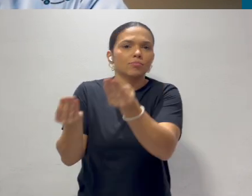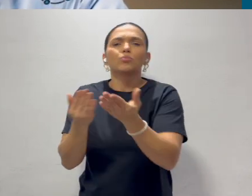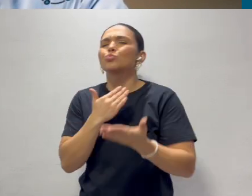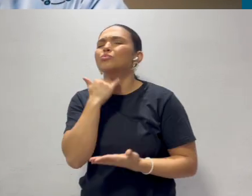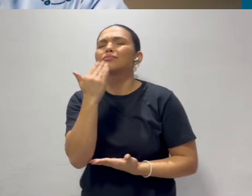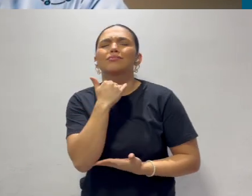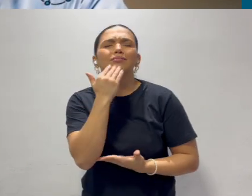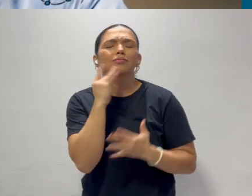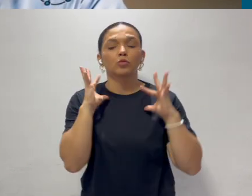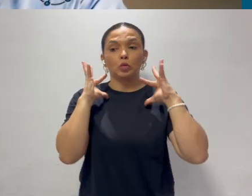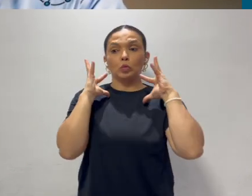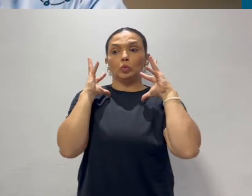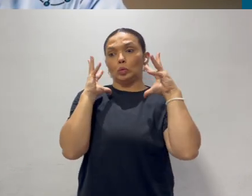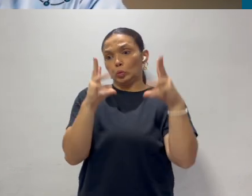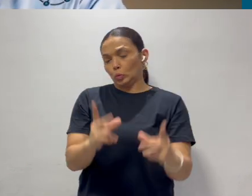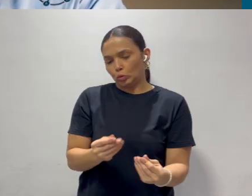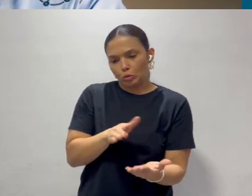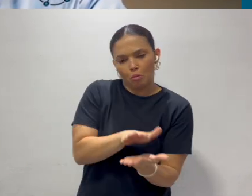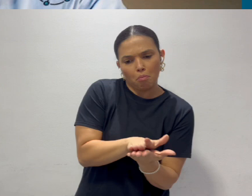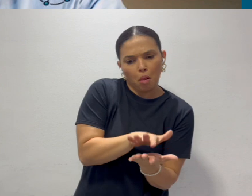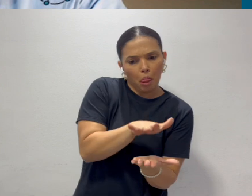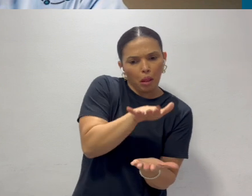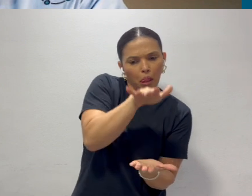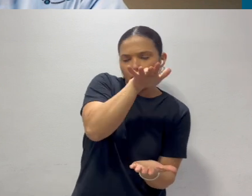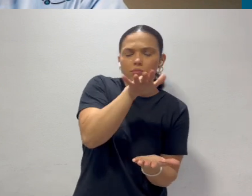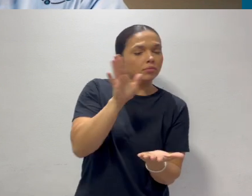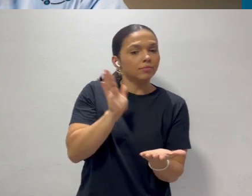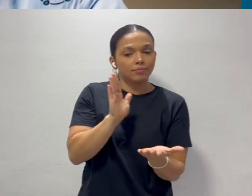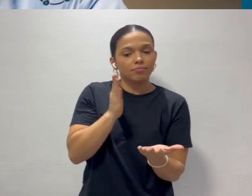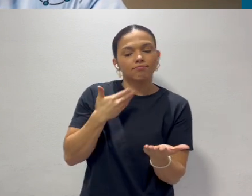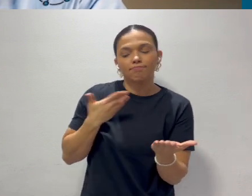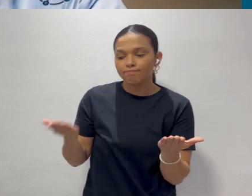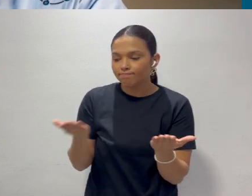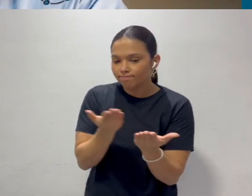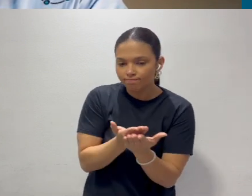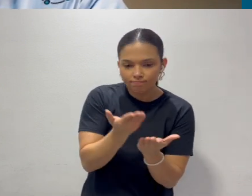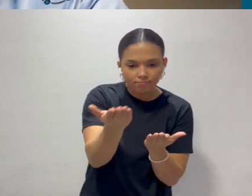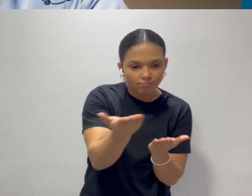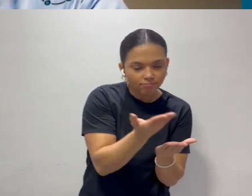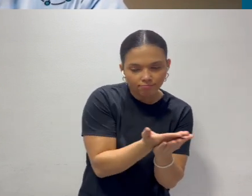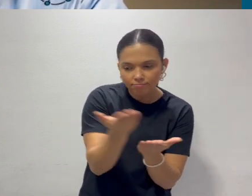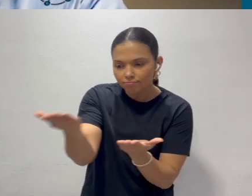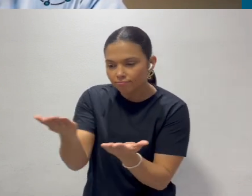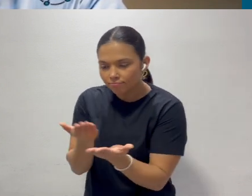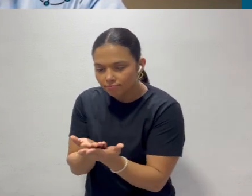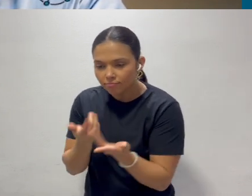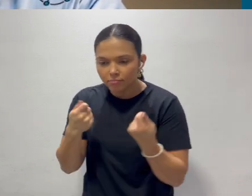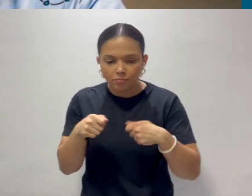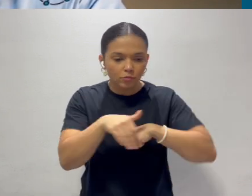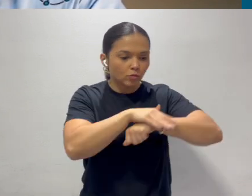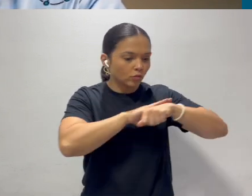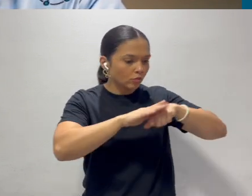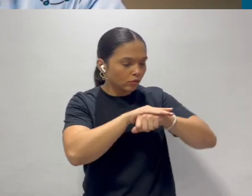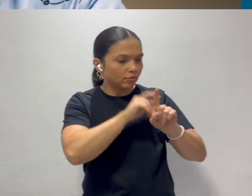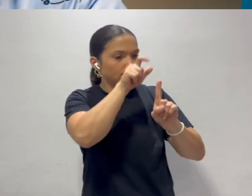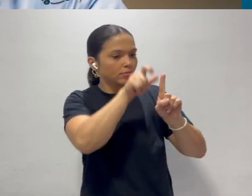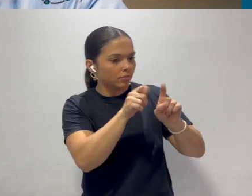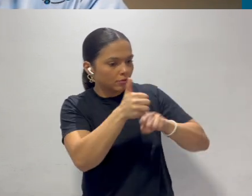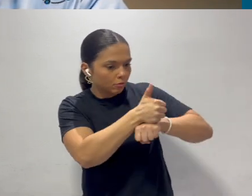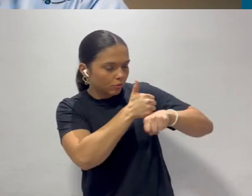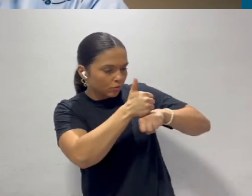adianta levar tudo, mas leve aquela documentação necessária. Tenha aquela conversa com o